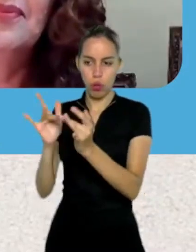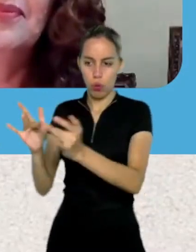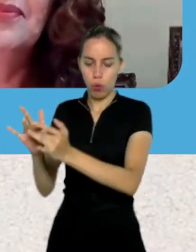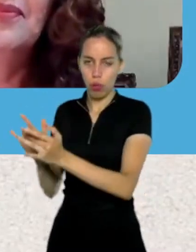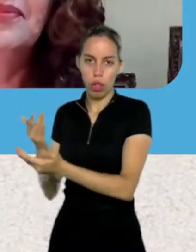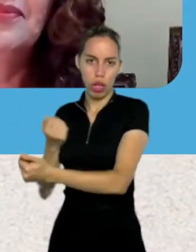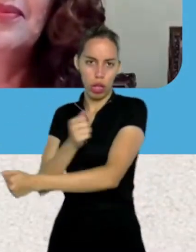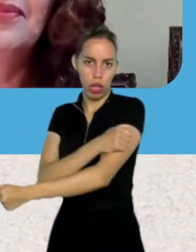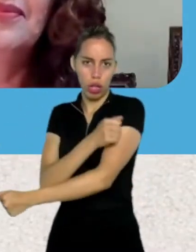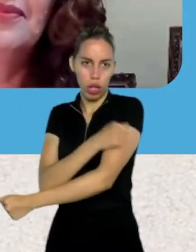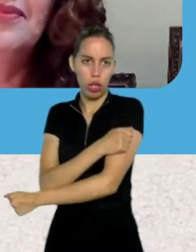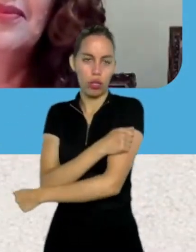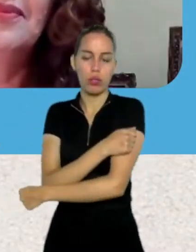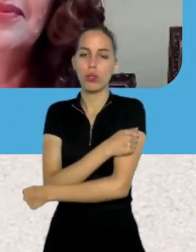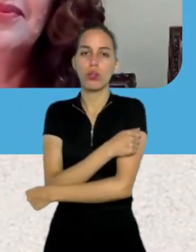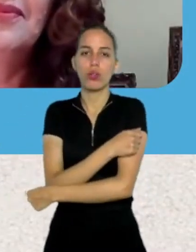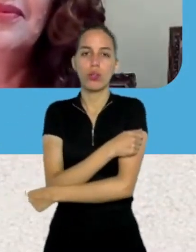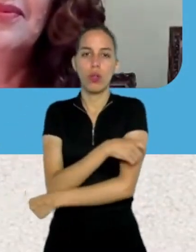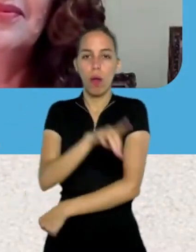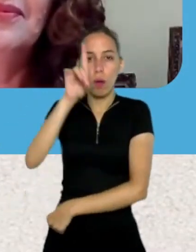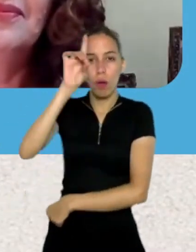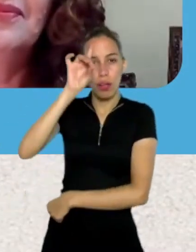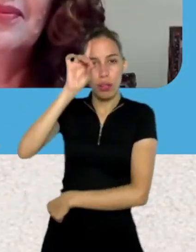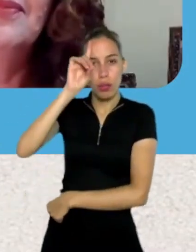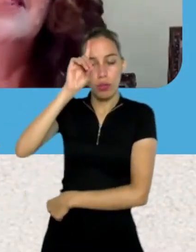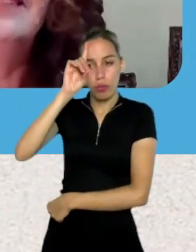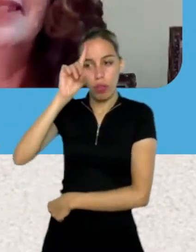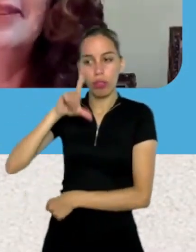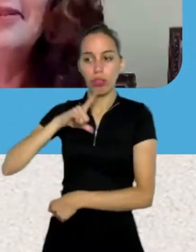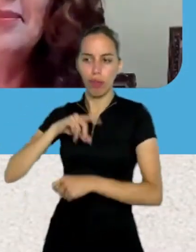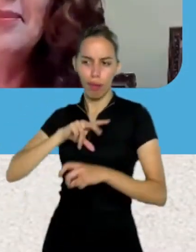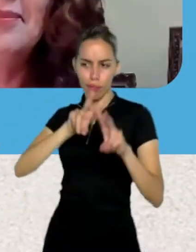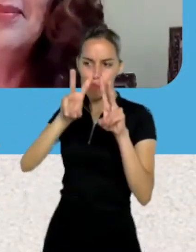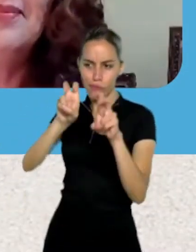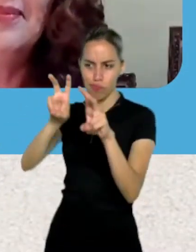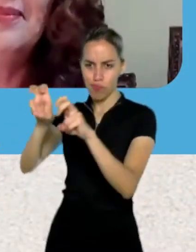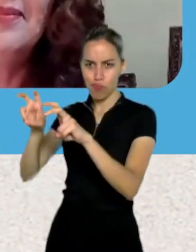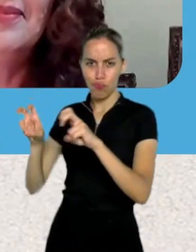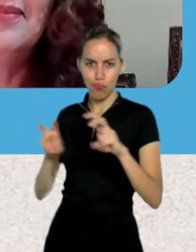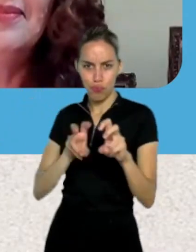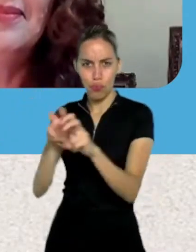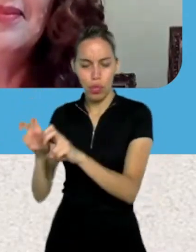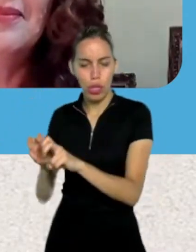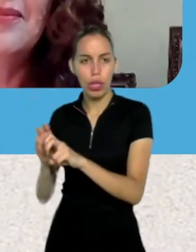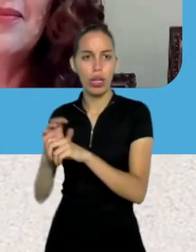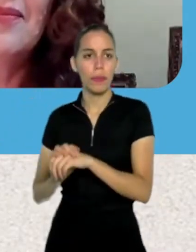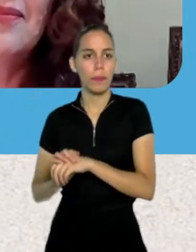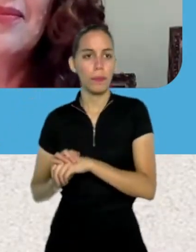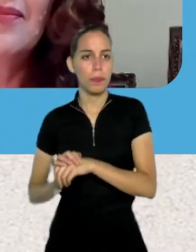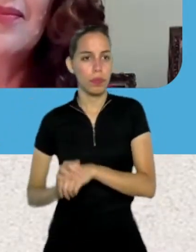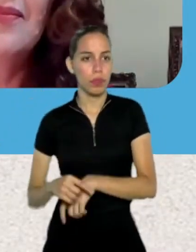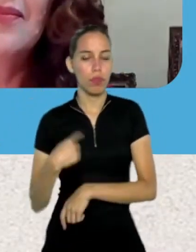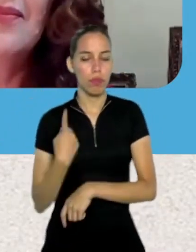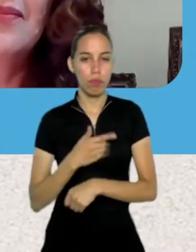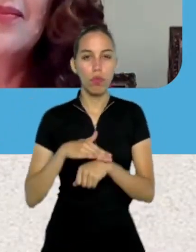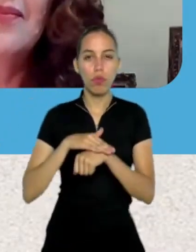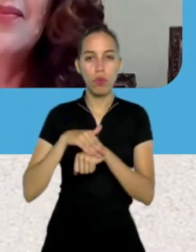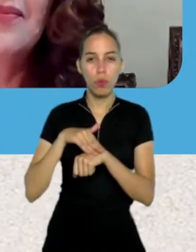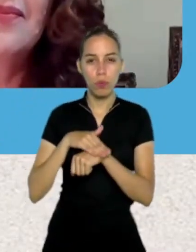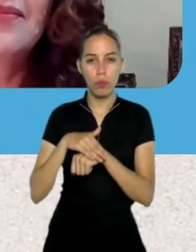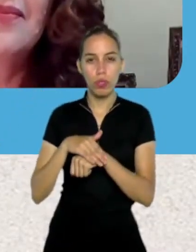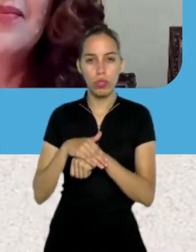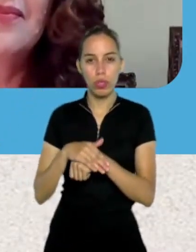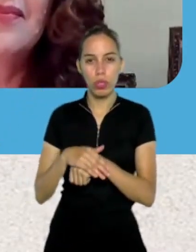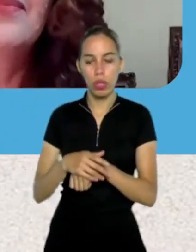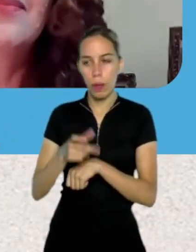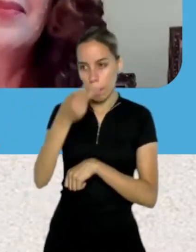o dia a dia que dá muito assunto, né? sim. Nós conversamos recentemente, foi com o